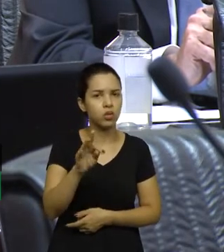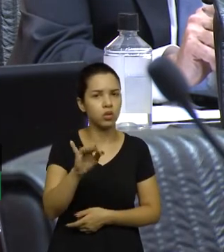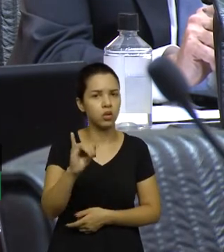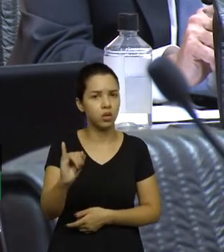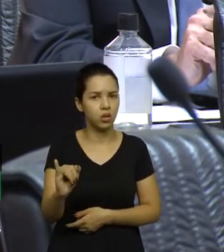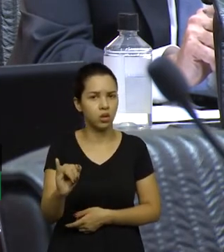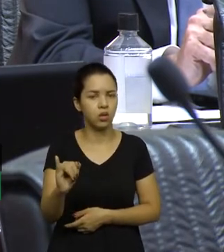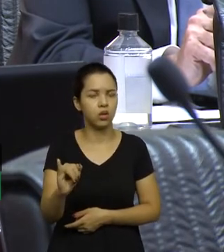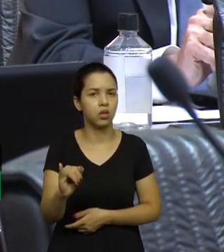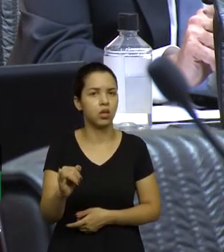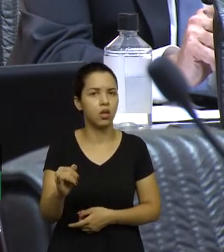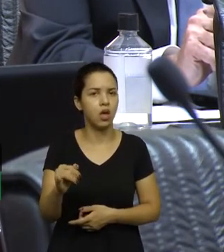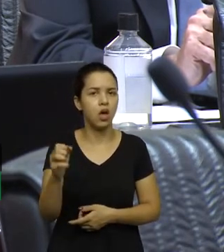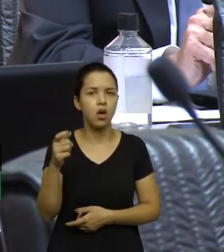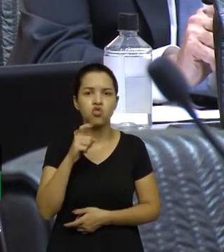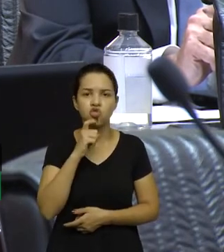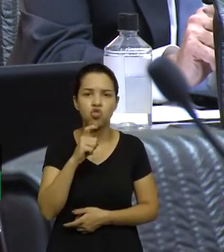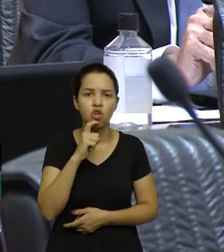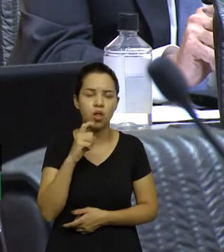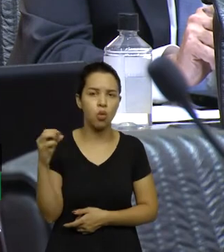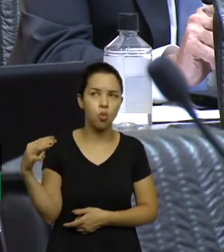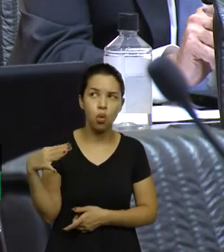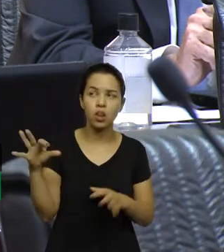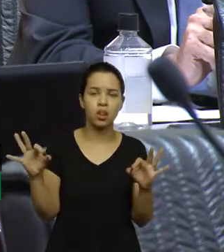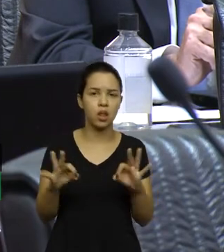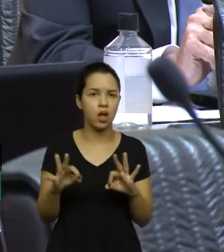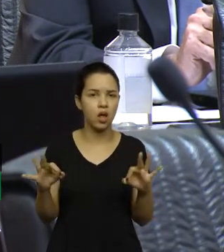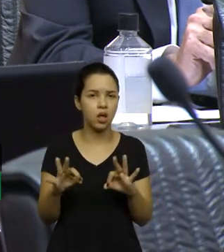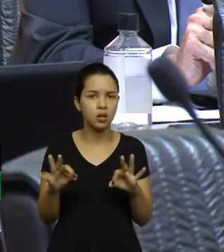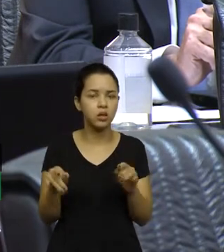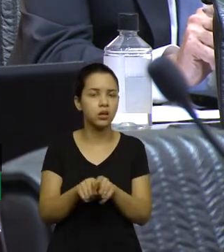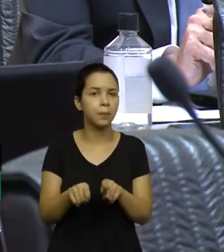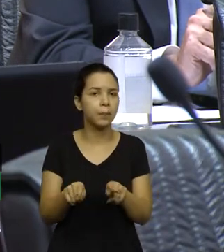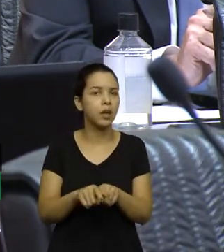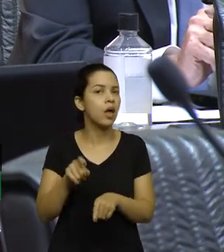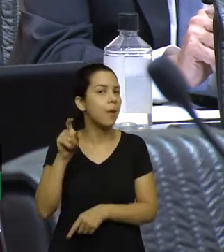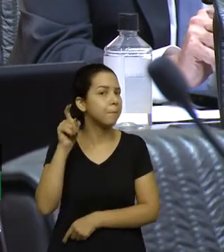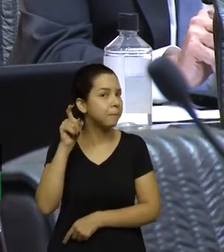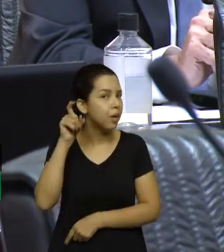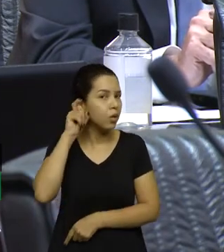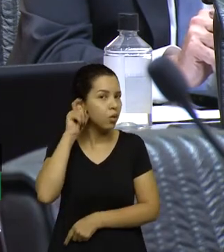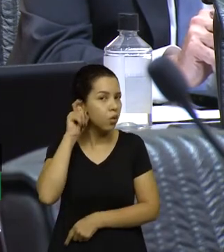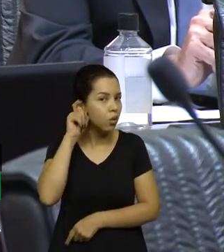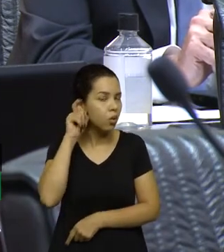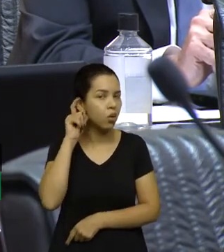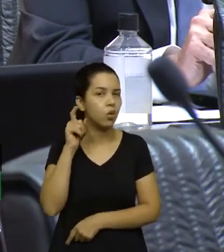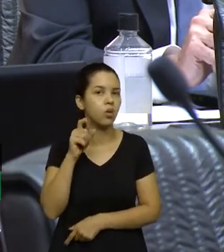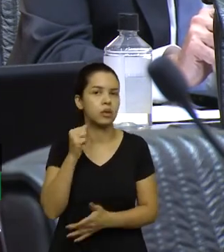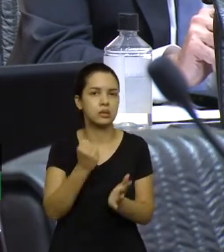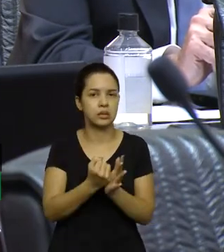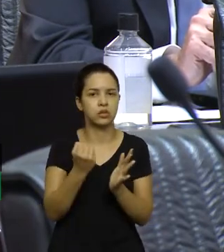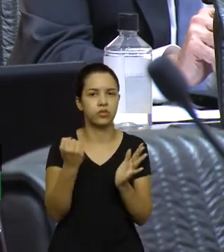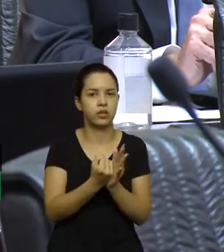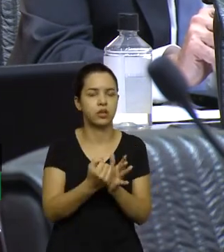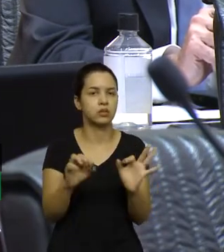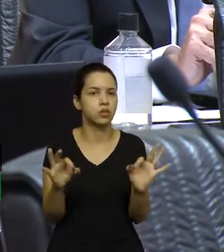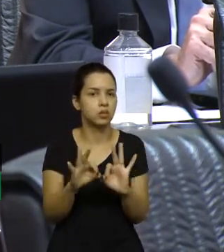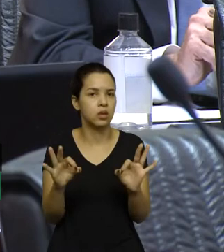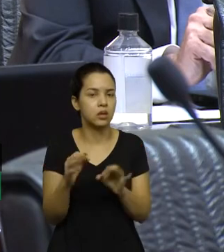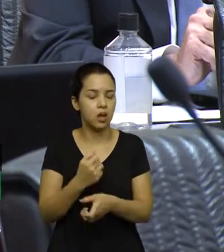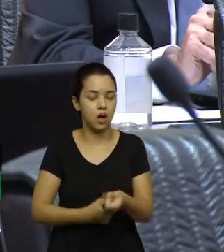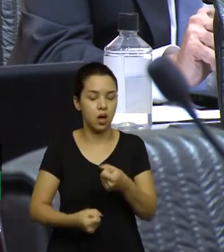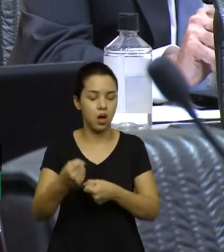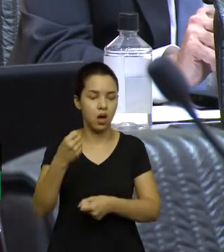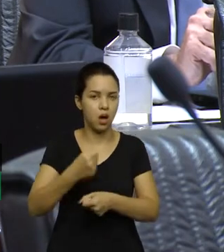os ar-condicionado funcionando, os aparelhos auditivos, que estavam sem certificação desde o ano passado,